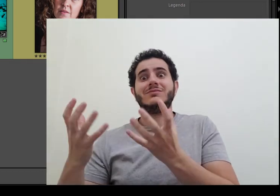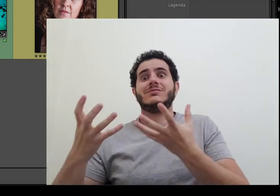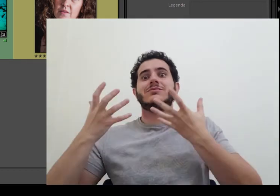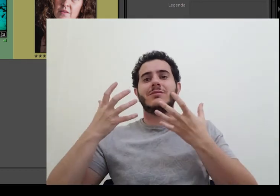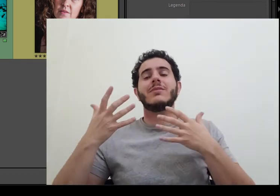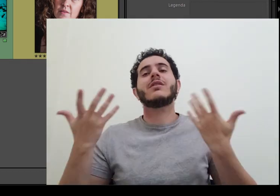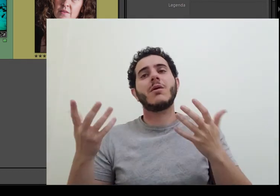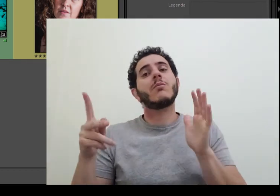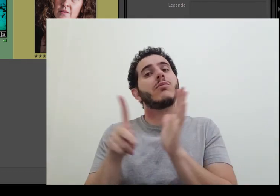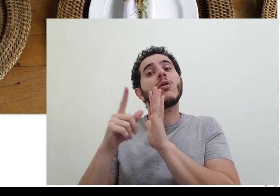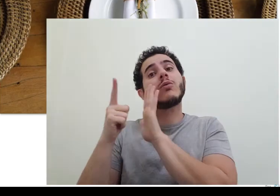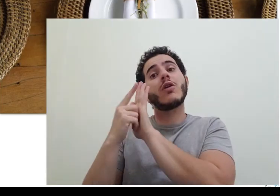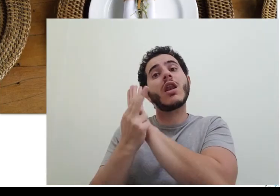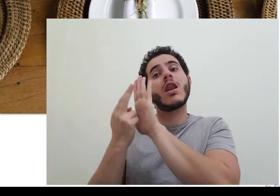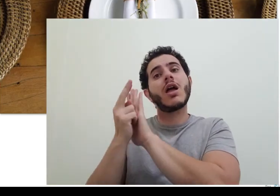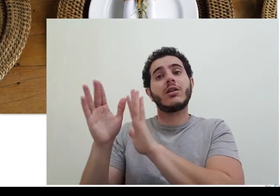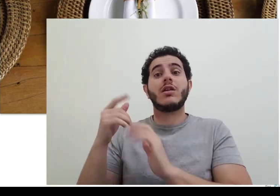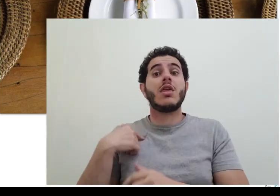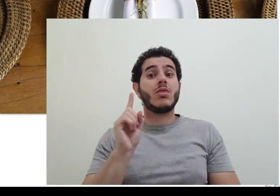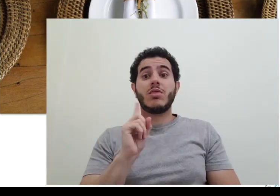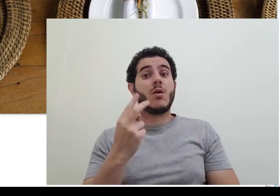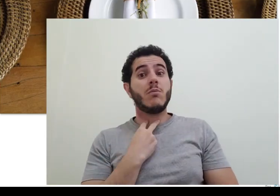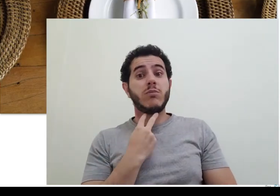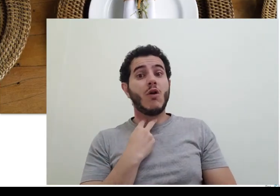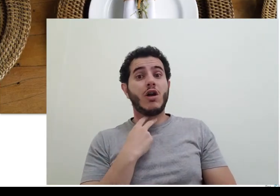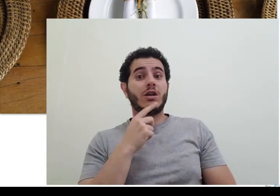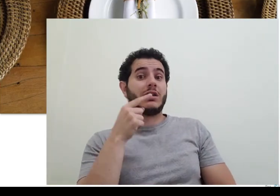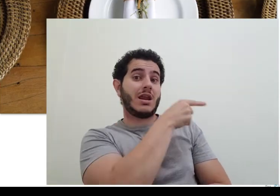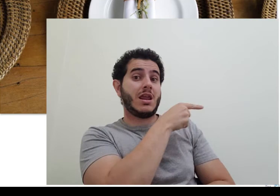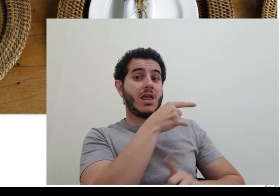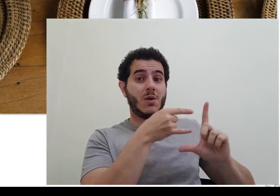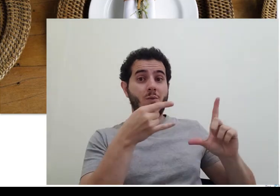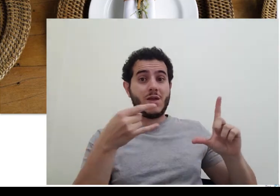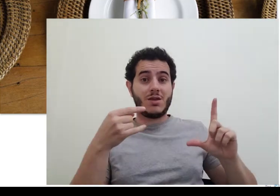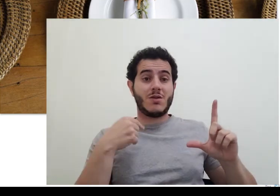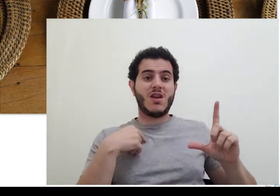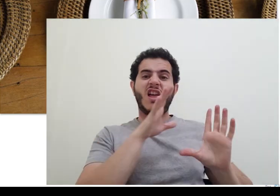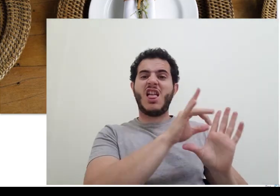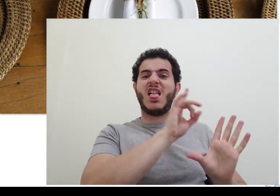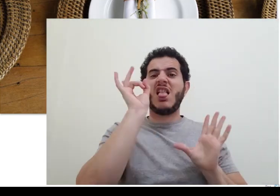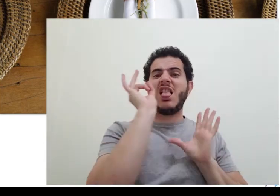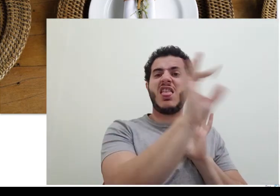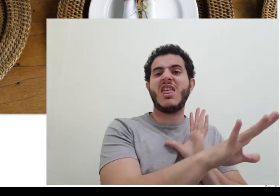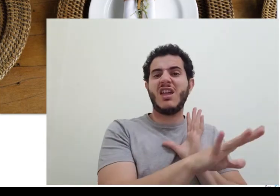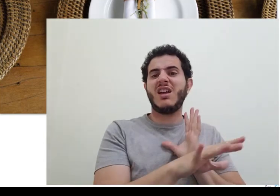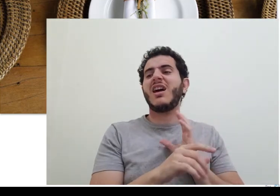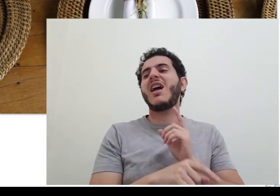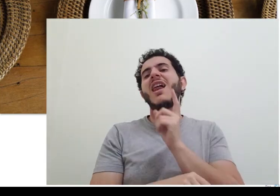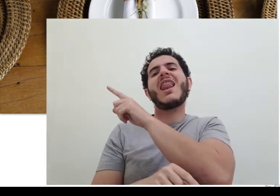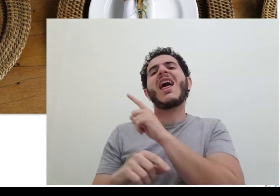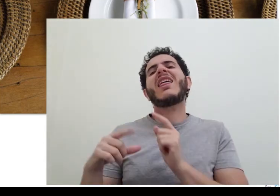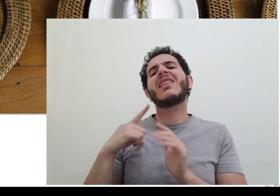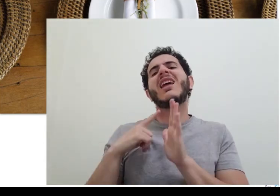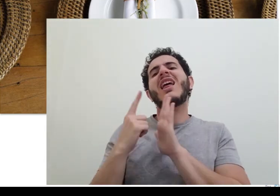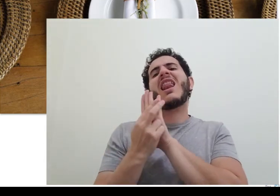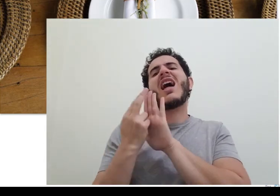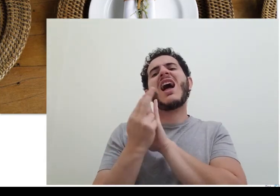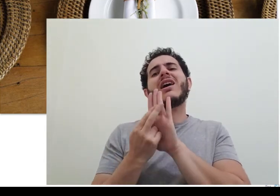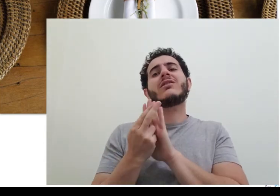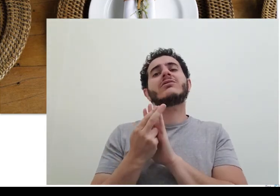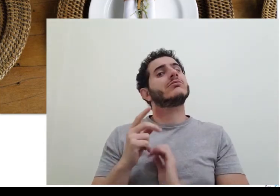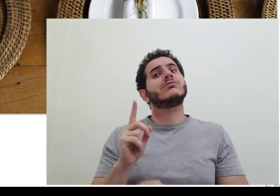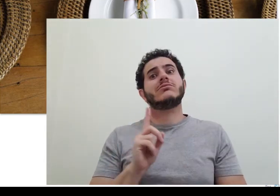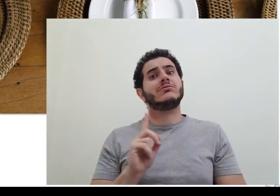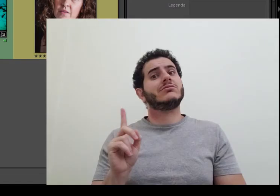uma visualização lá do Windows. Eu não posso deletar aqui no Windows a foto. Porque se eu deletar e falar, vou deletar aqui, eu sei que tem lá no Lightroom.